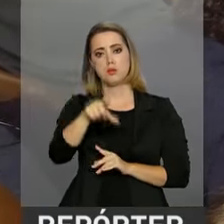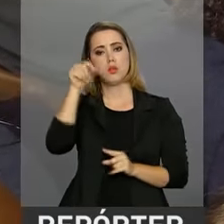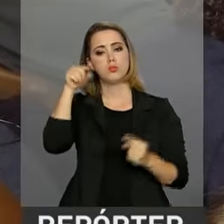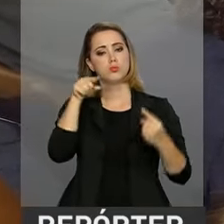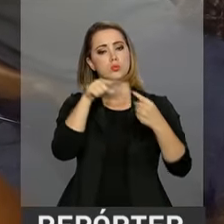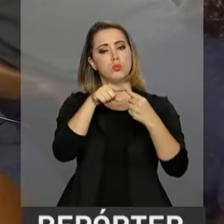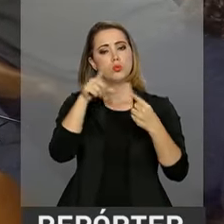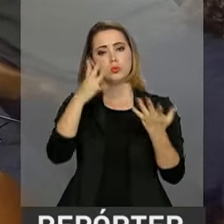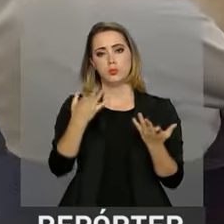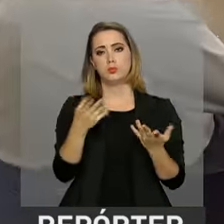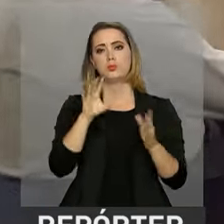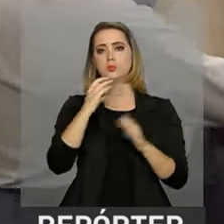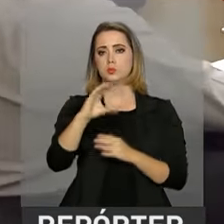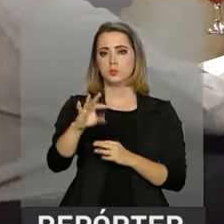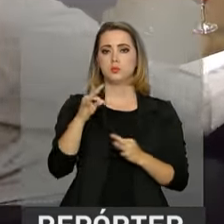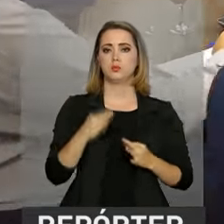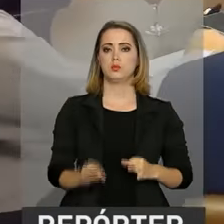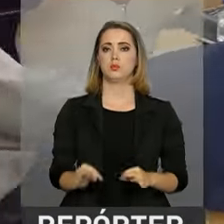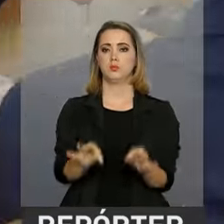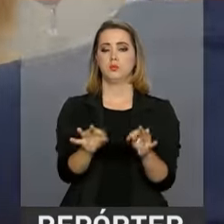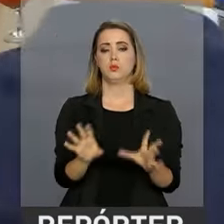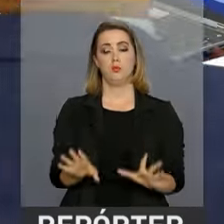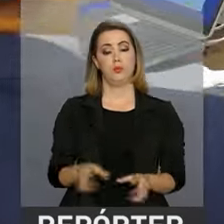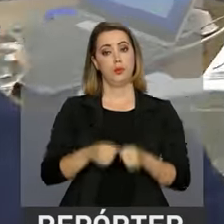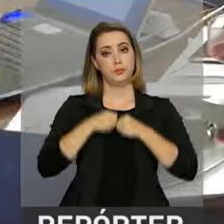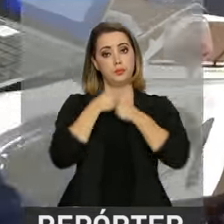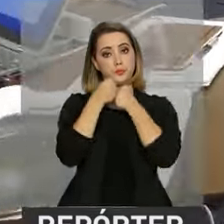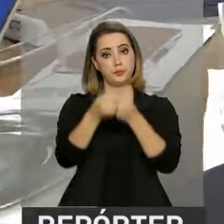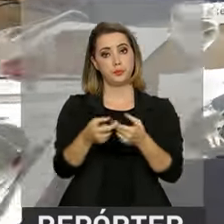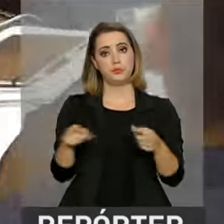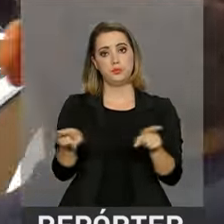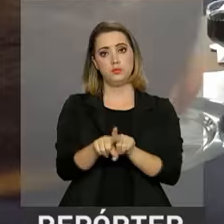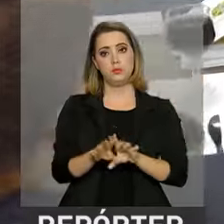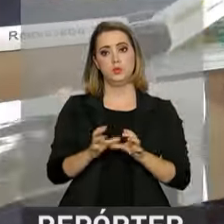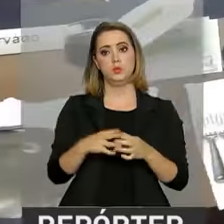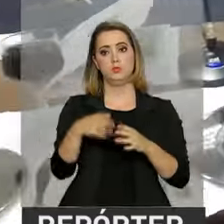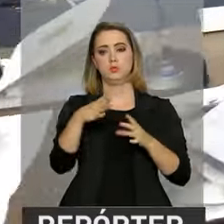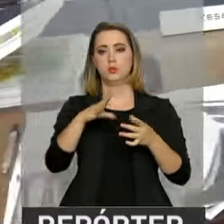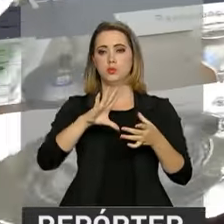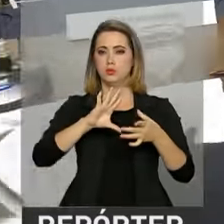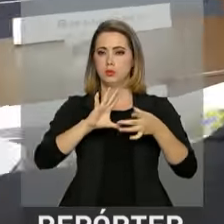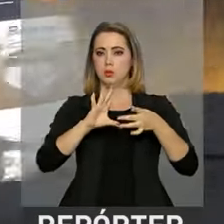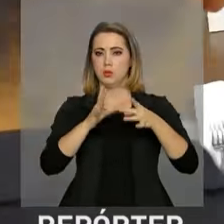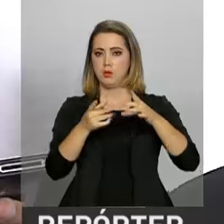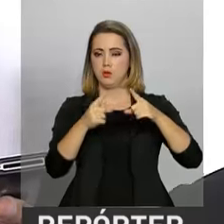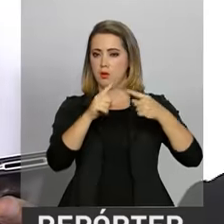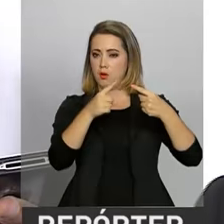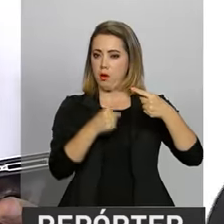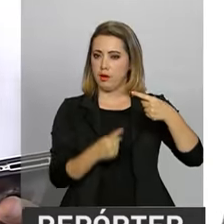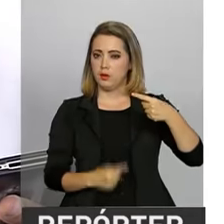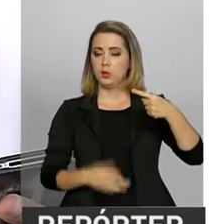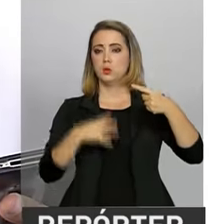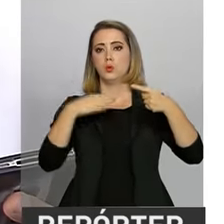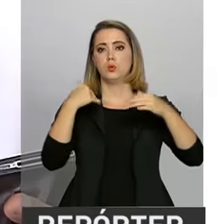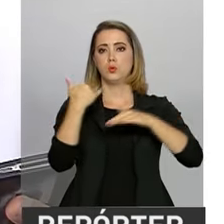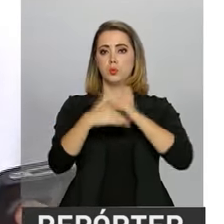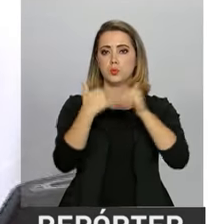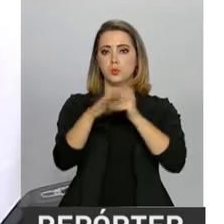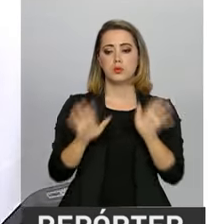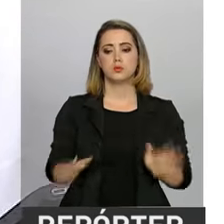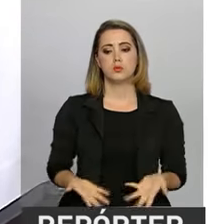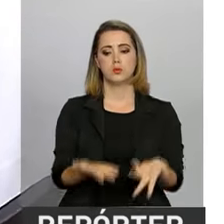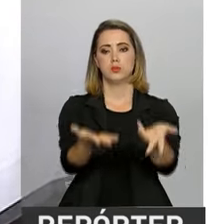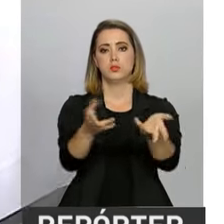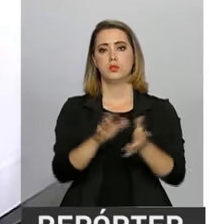científica e tecnológica, com a intenção de fortalecer a cadeia produtiva e gerar empregos. Não há país do mundo